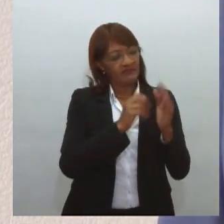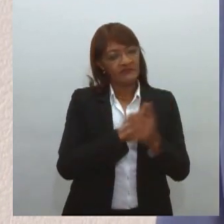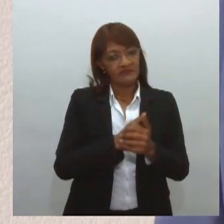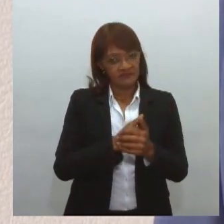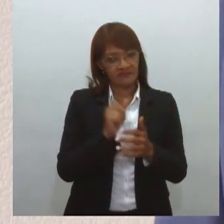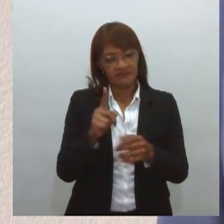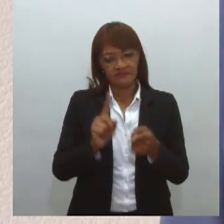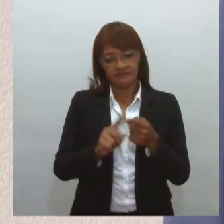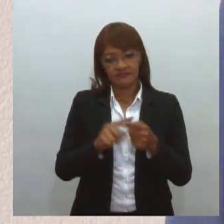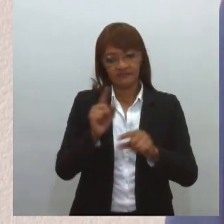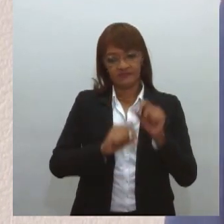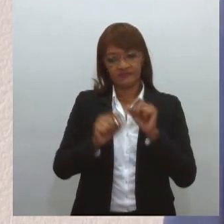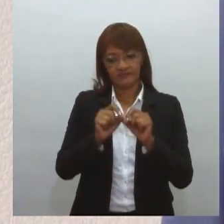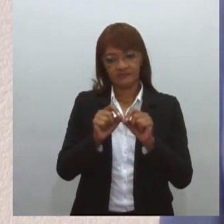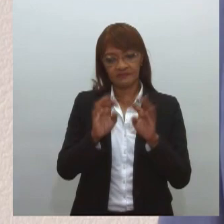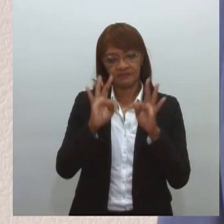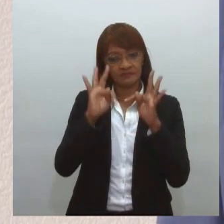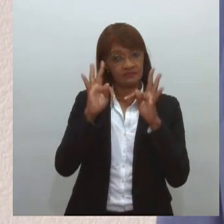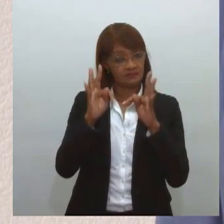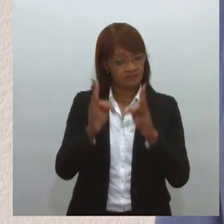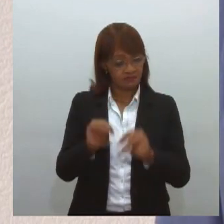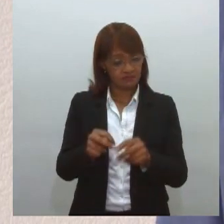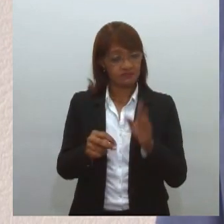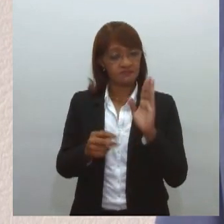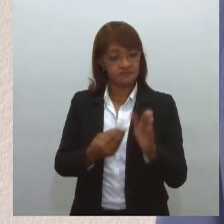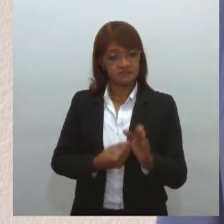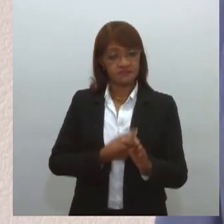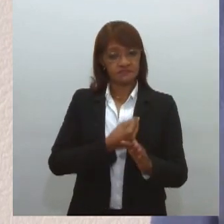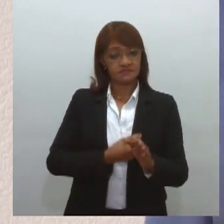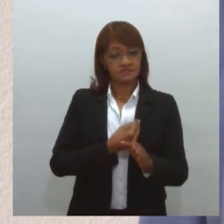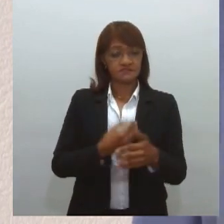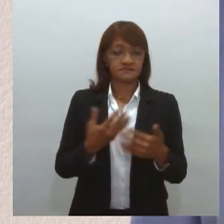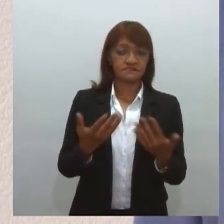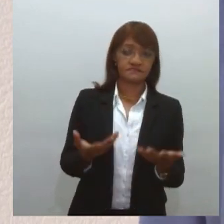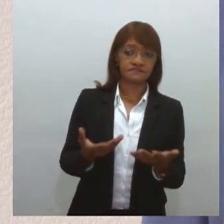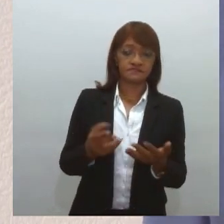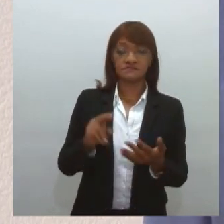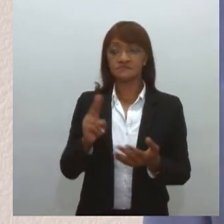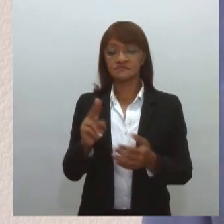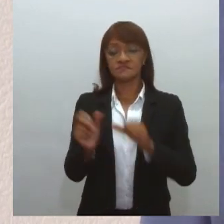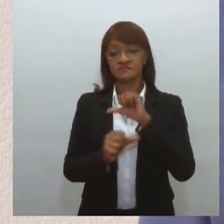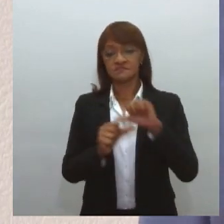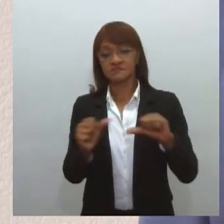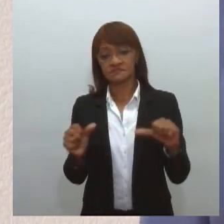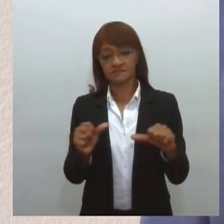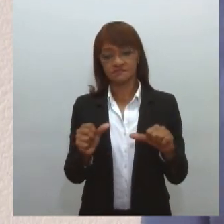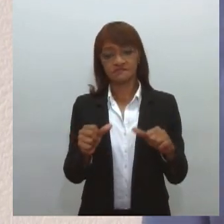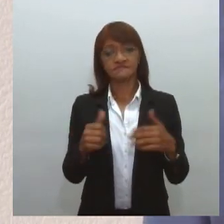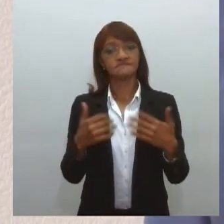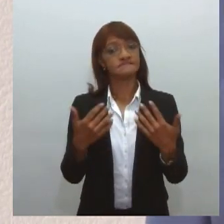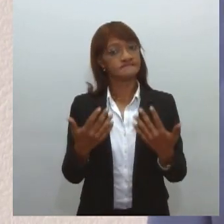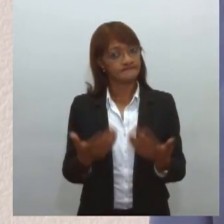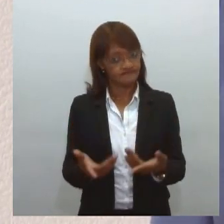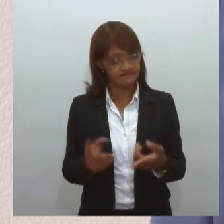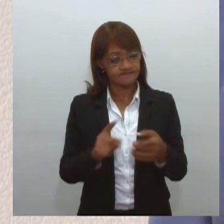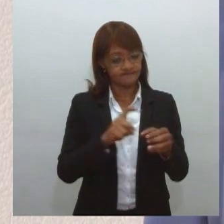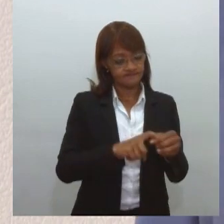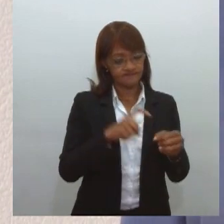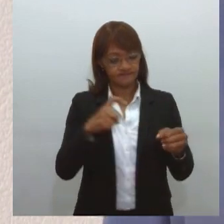mas também para quem já está dentro do partido. Caso mude de legenda, vai ter que fazer essa desfiliação e o prazo